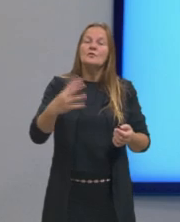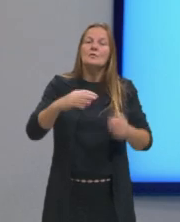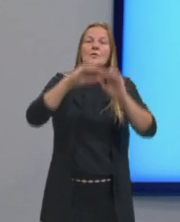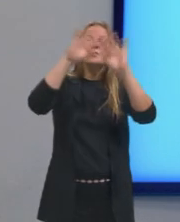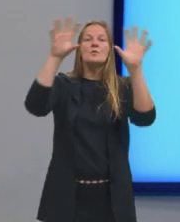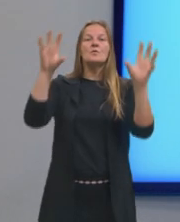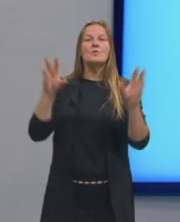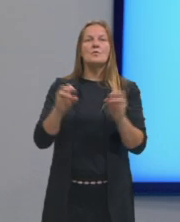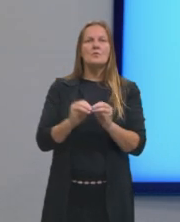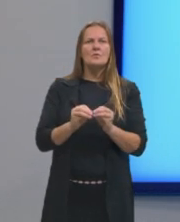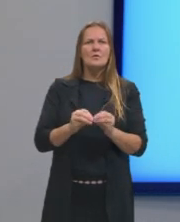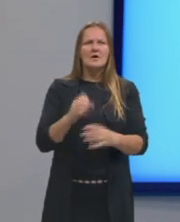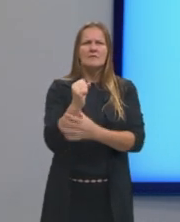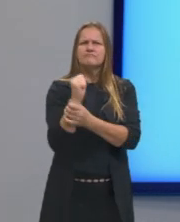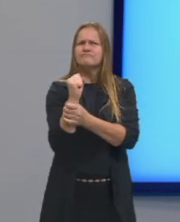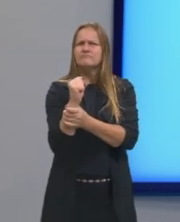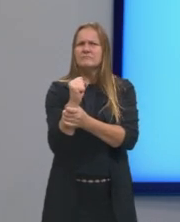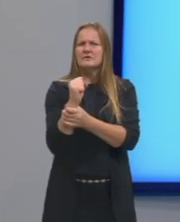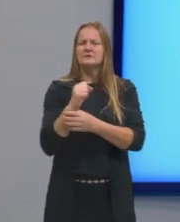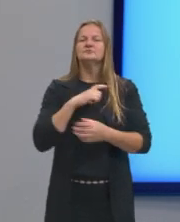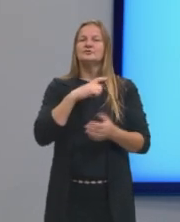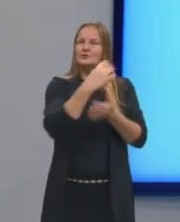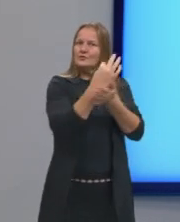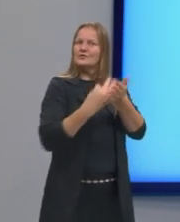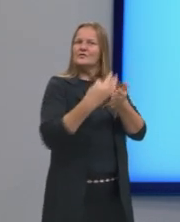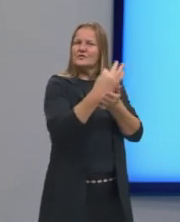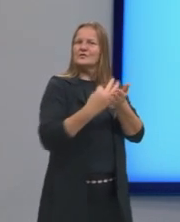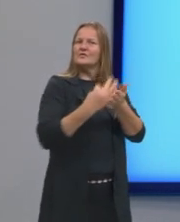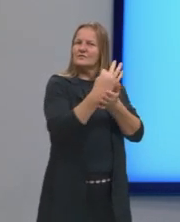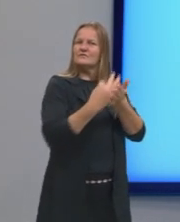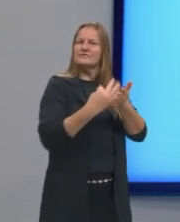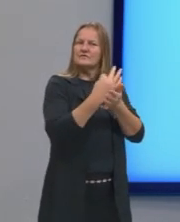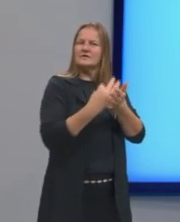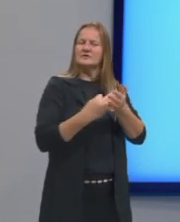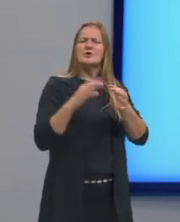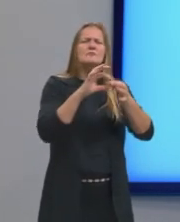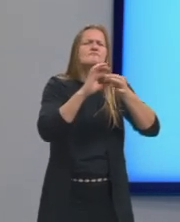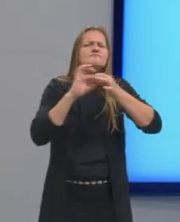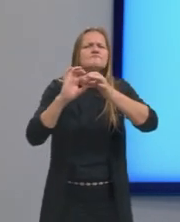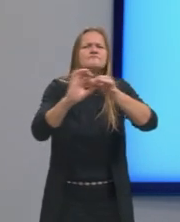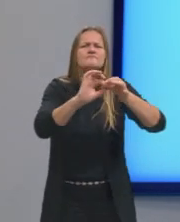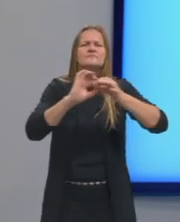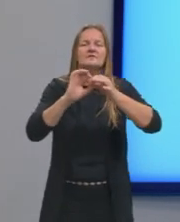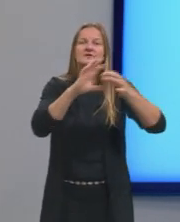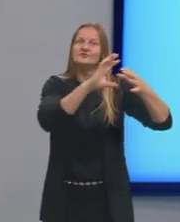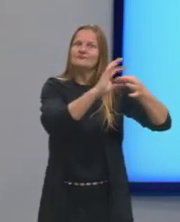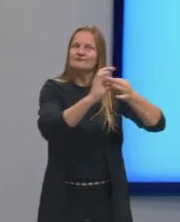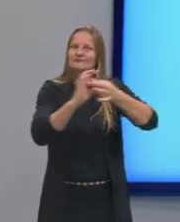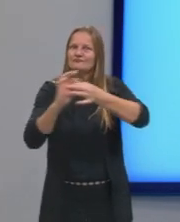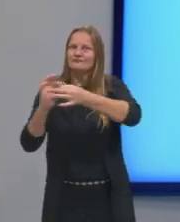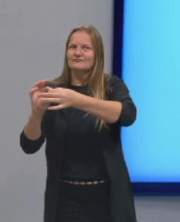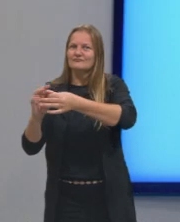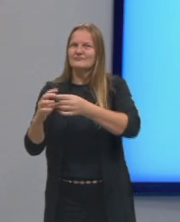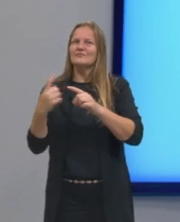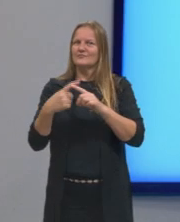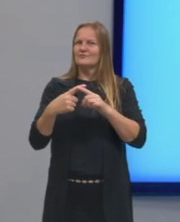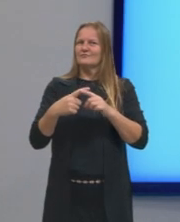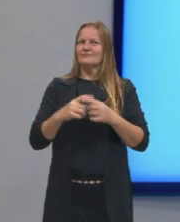conclusão para garantir o texto alto e a unidade EA coerência